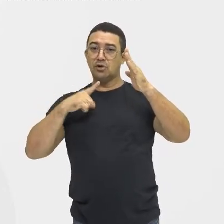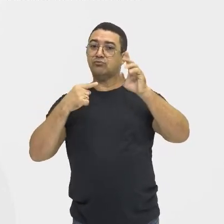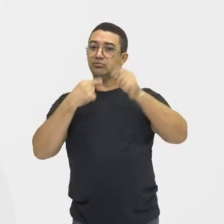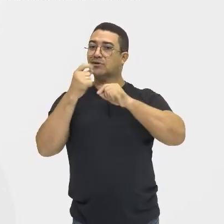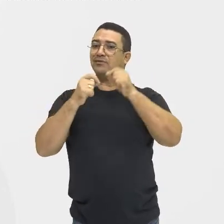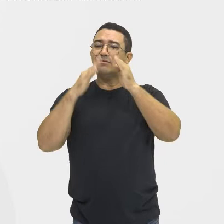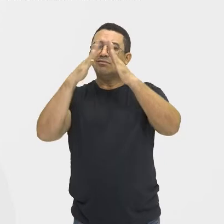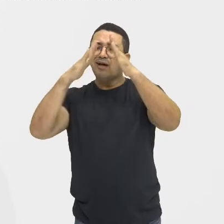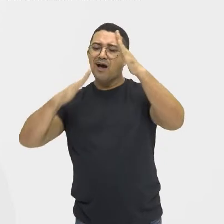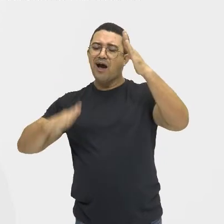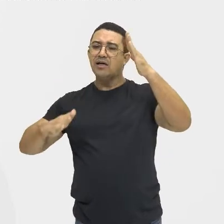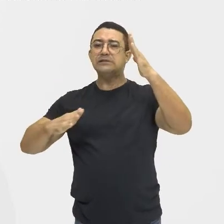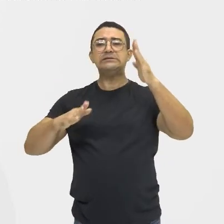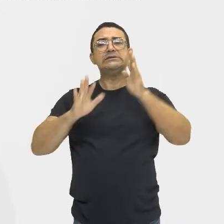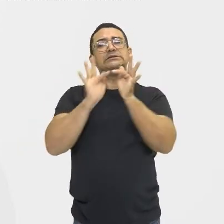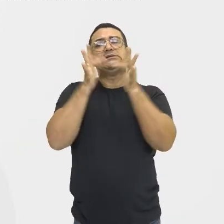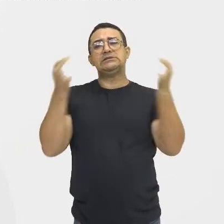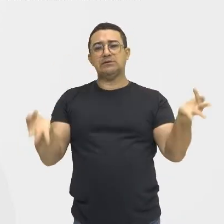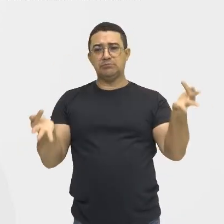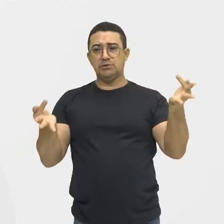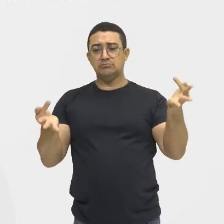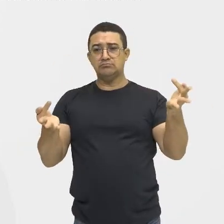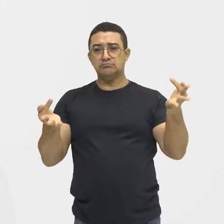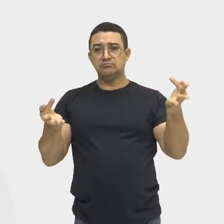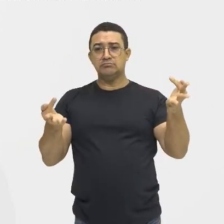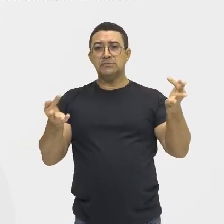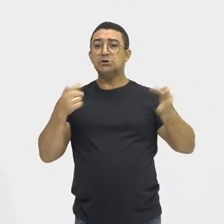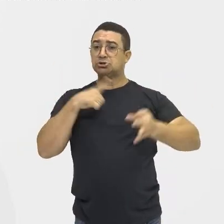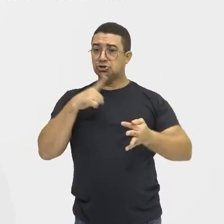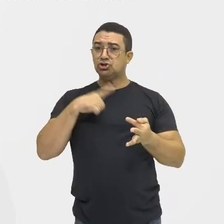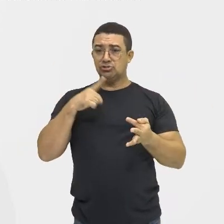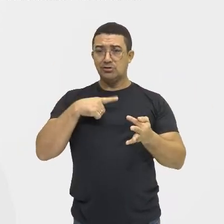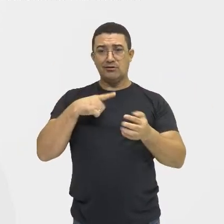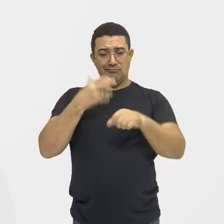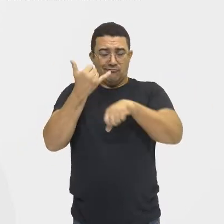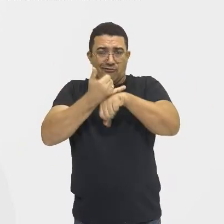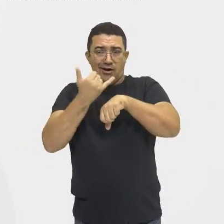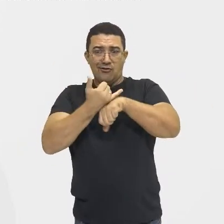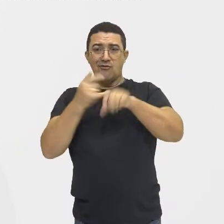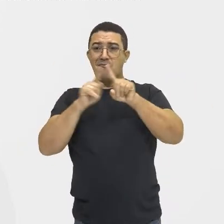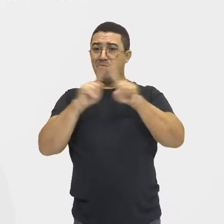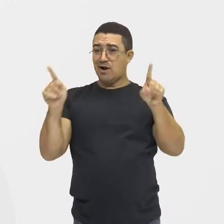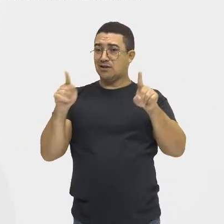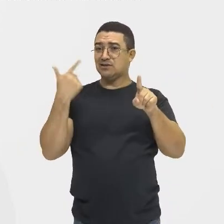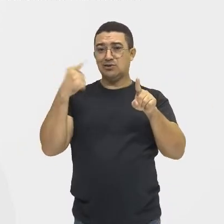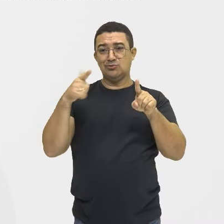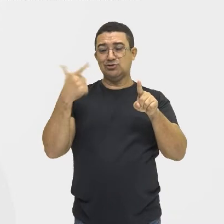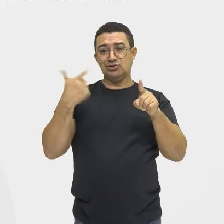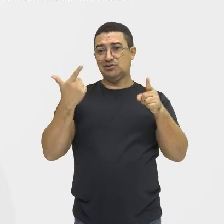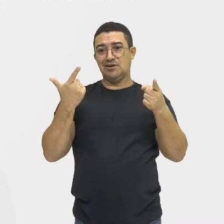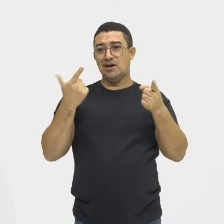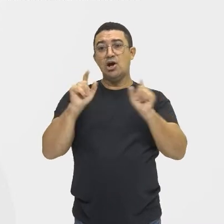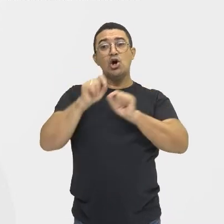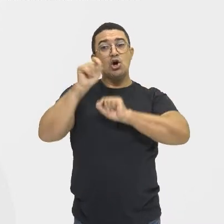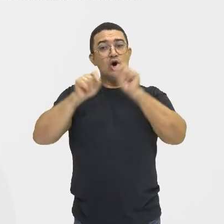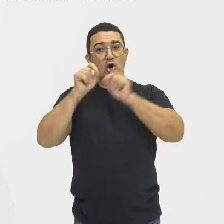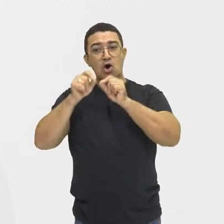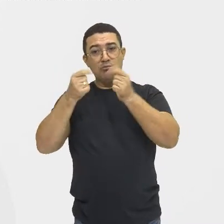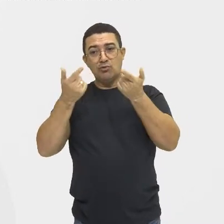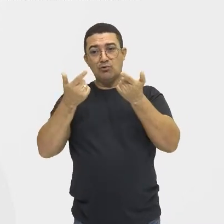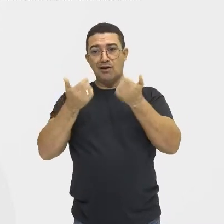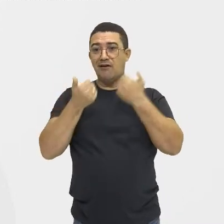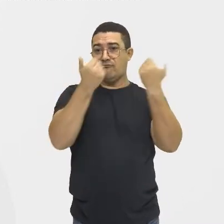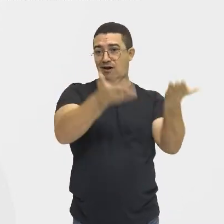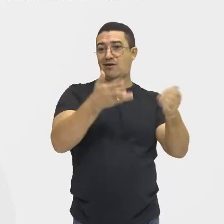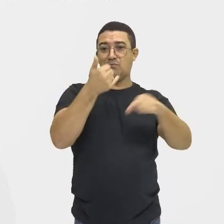ela não tinha o quê? Mar. Então o acesso era por terra, mas ela tinha um minério. Já em